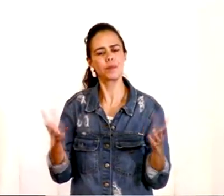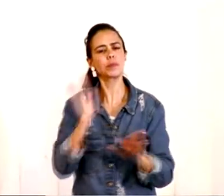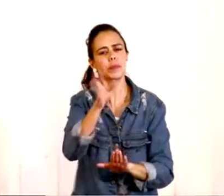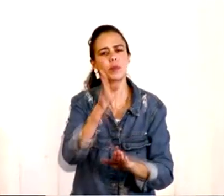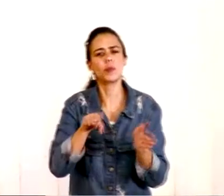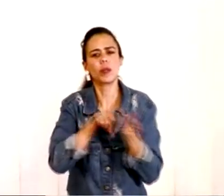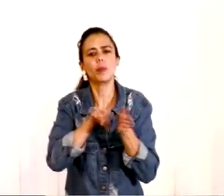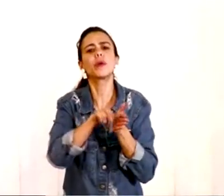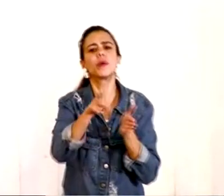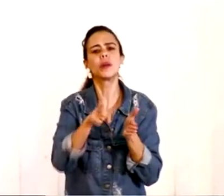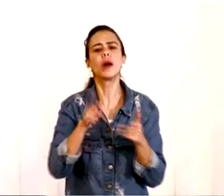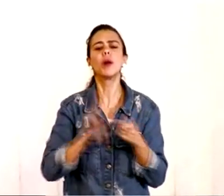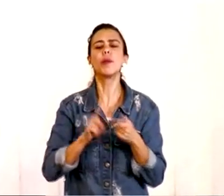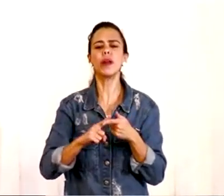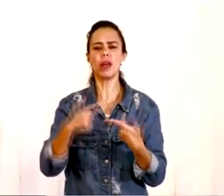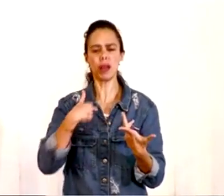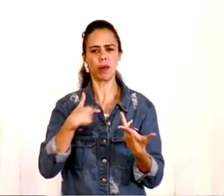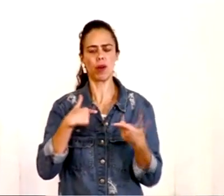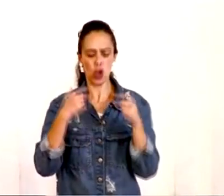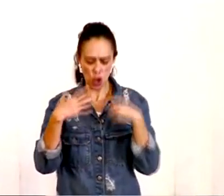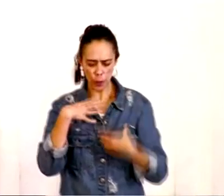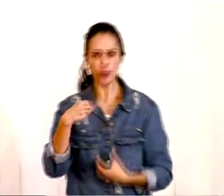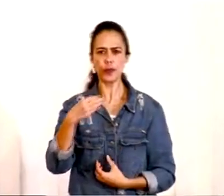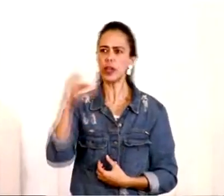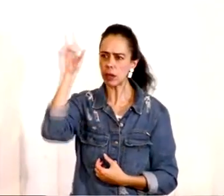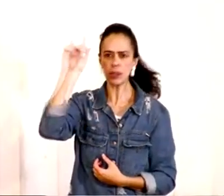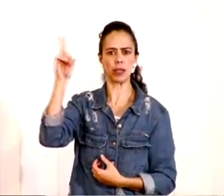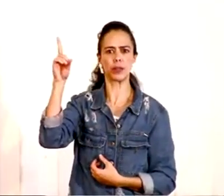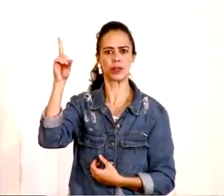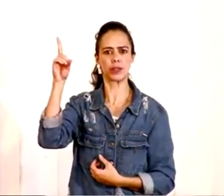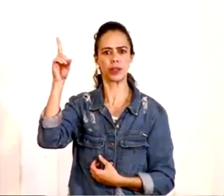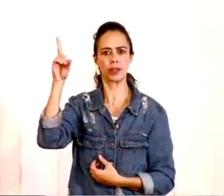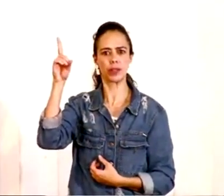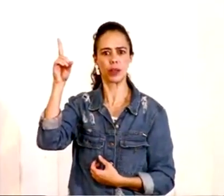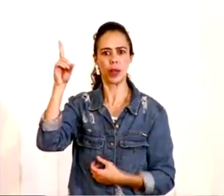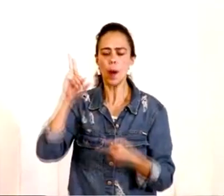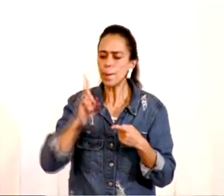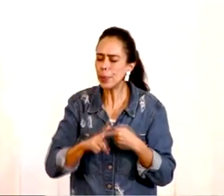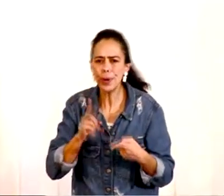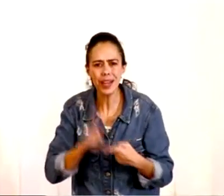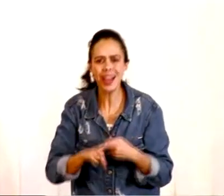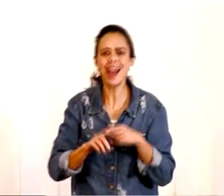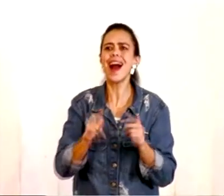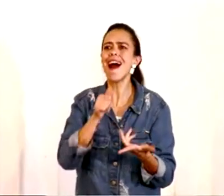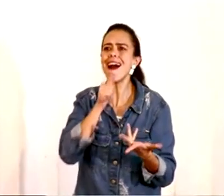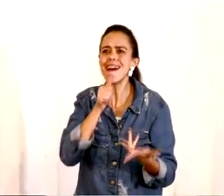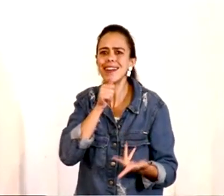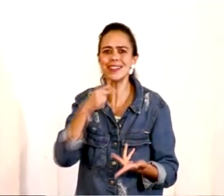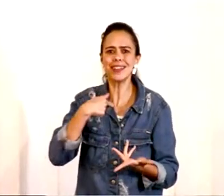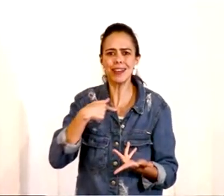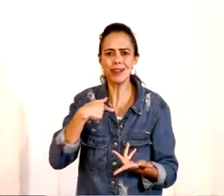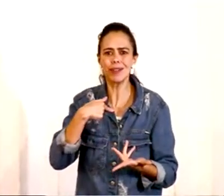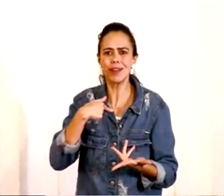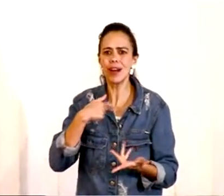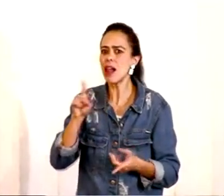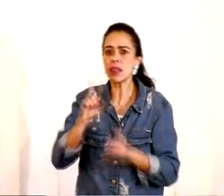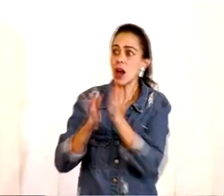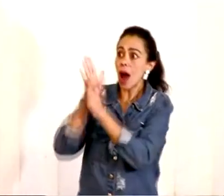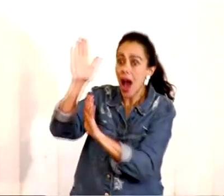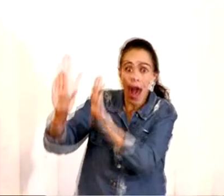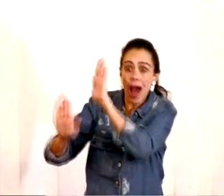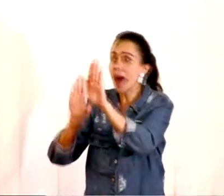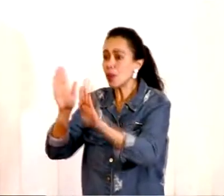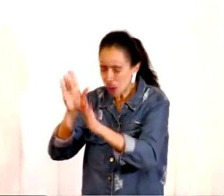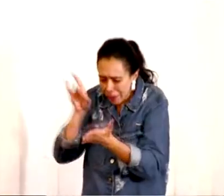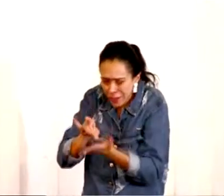nós, sendo filhos de Deus, transformados e redimidos pelo sangue de Cristo, ainda não o adoramos em espírito e em verdade? Porque ainda não